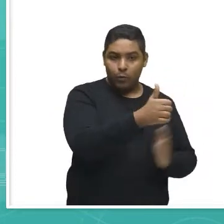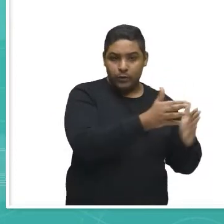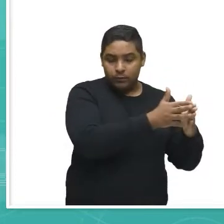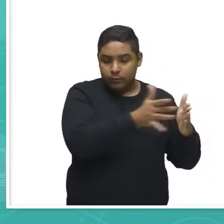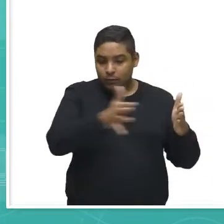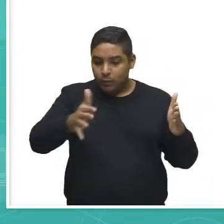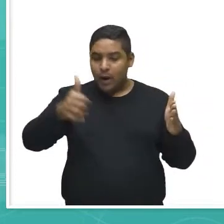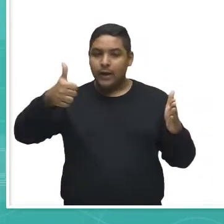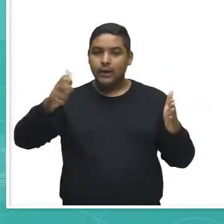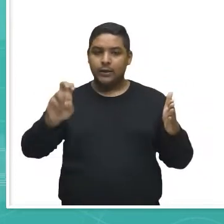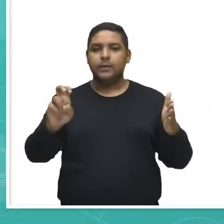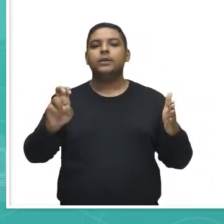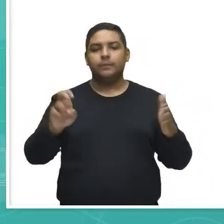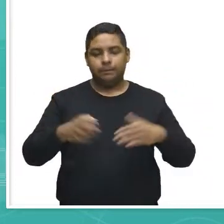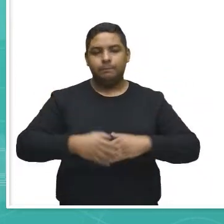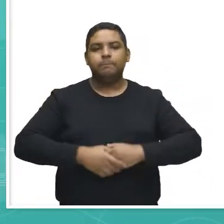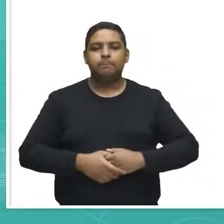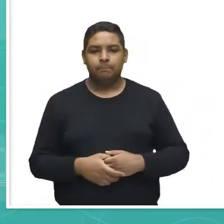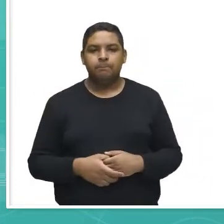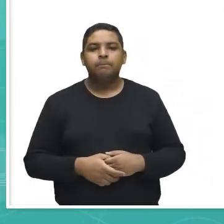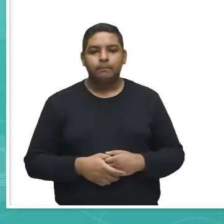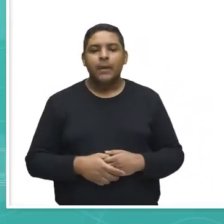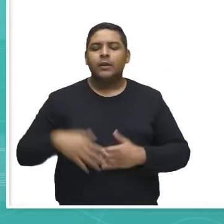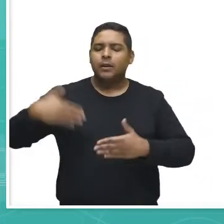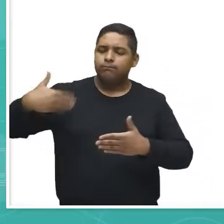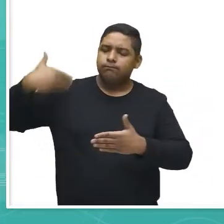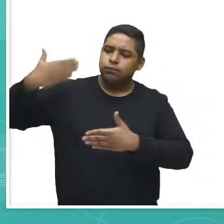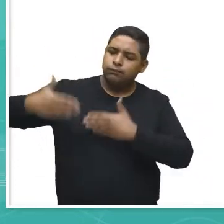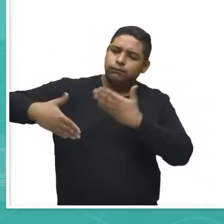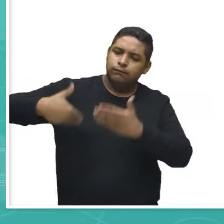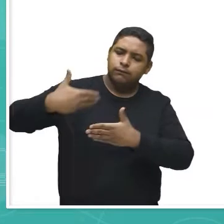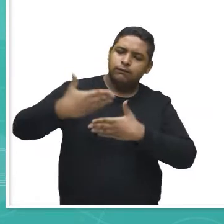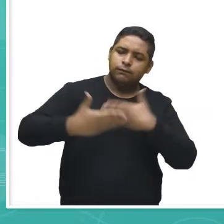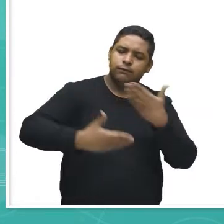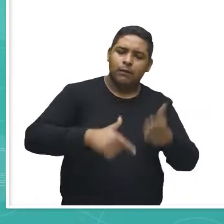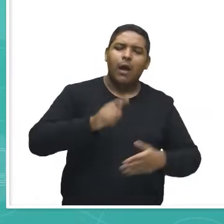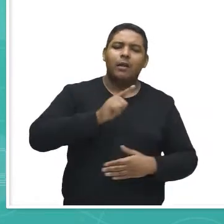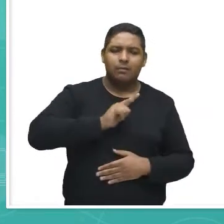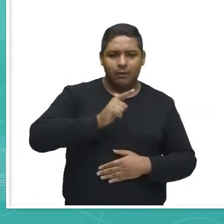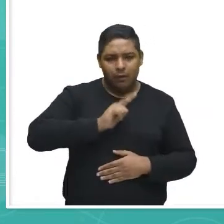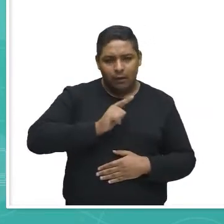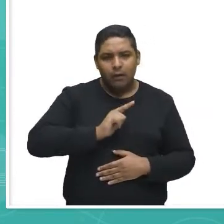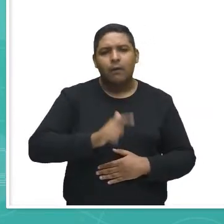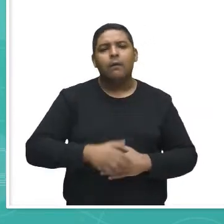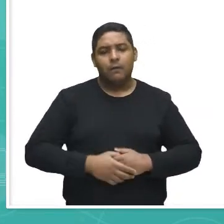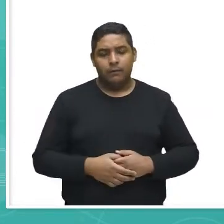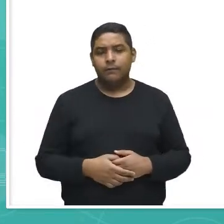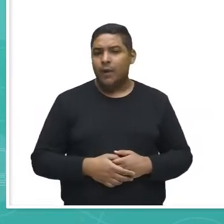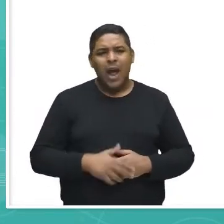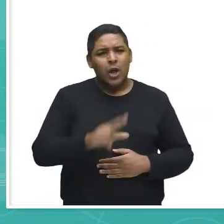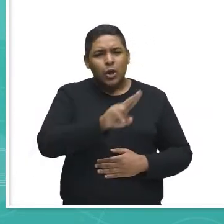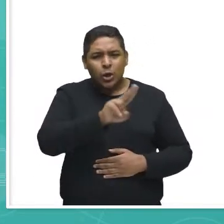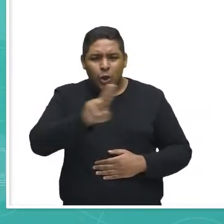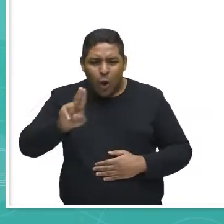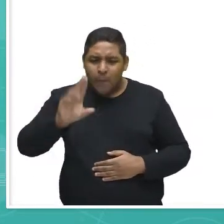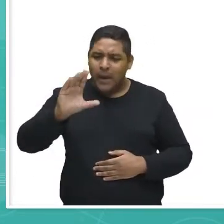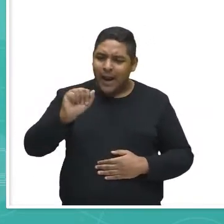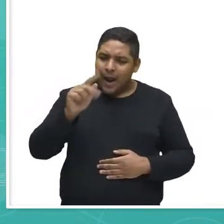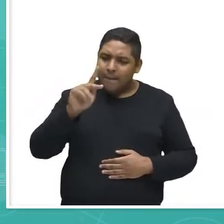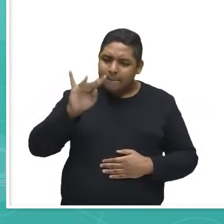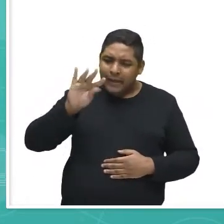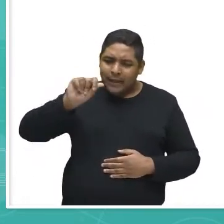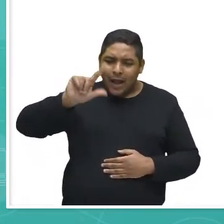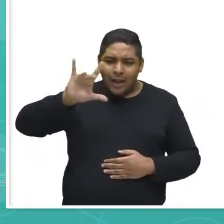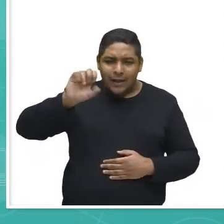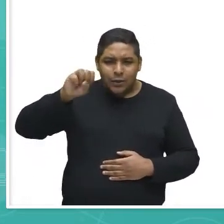tá? Então a gente verifica que todo esse progresso que ocorreu, não existia esse nome, essa denominação de